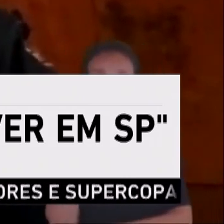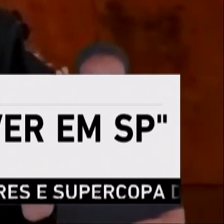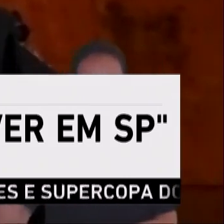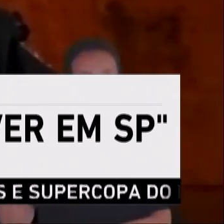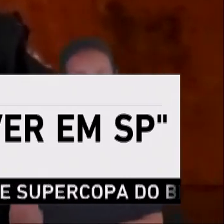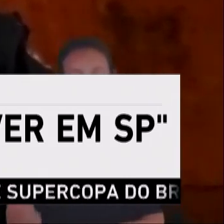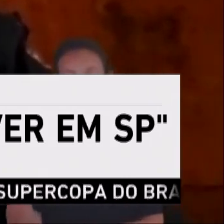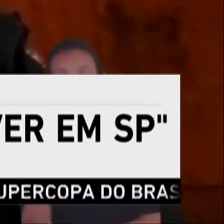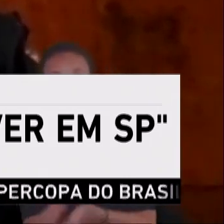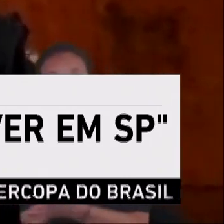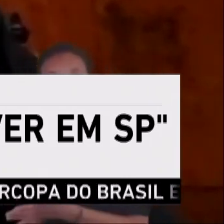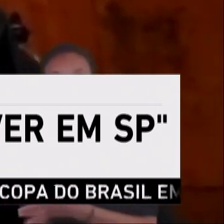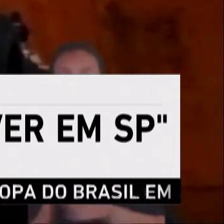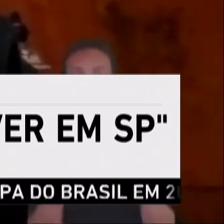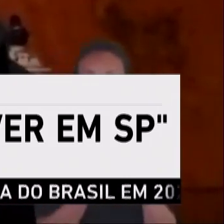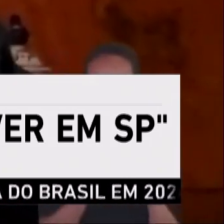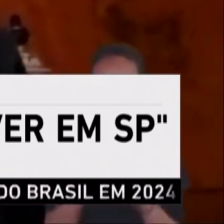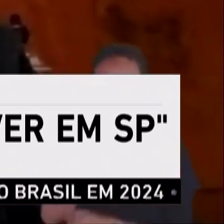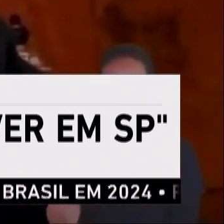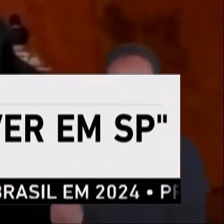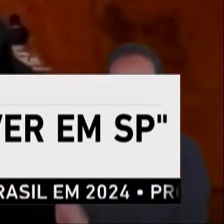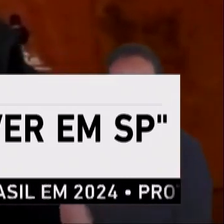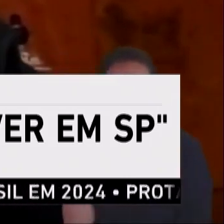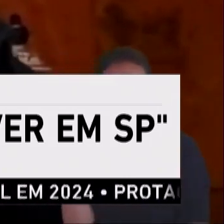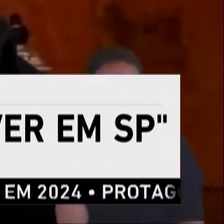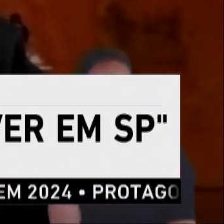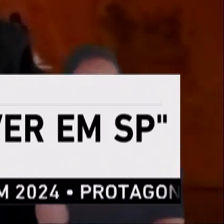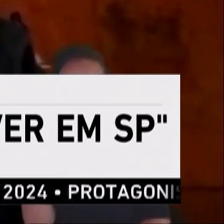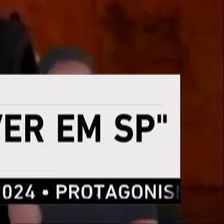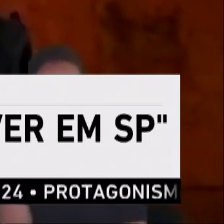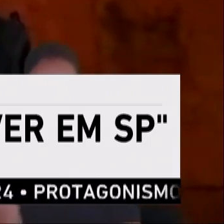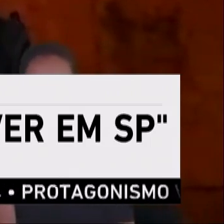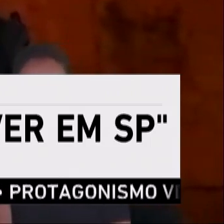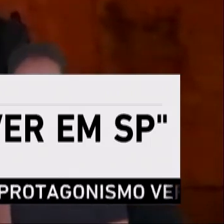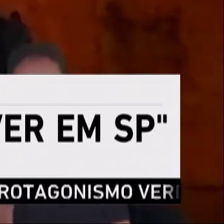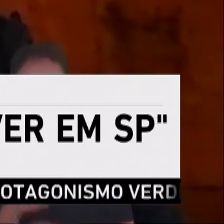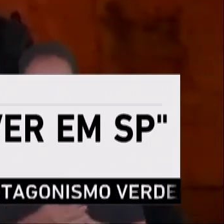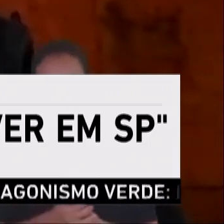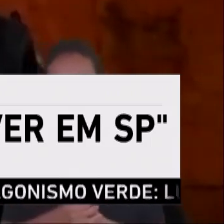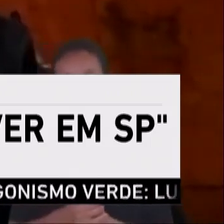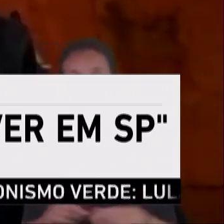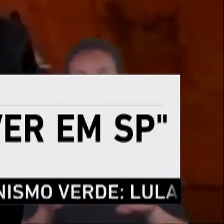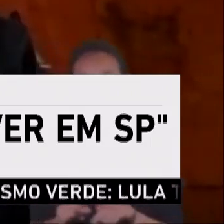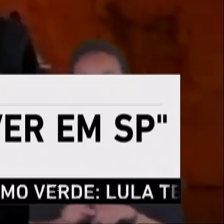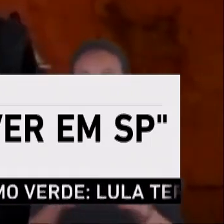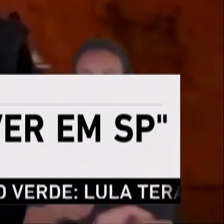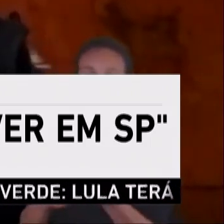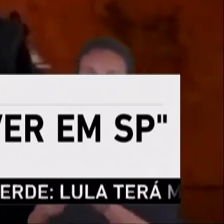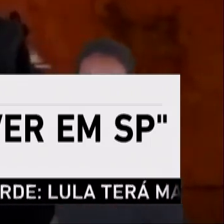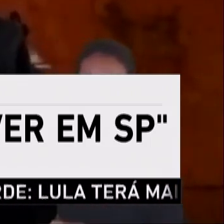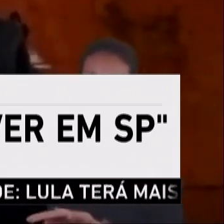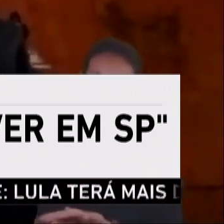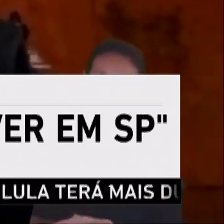ingressarem no PL para disputar cadeiras em câmaras municipais e prefeituras no próximo ano. Convidar, né? Ou